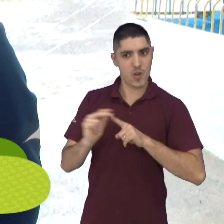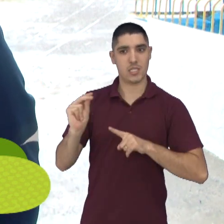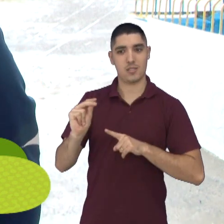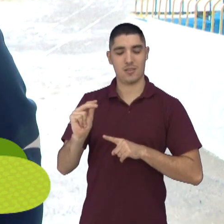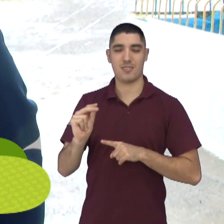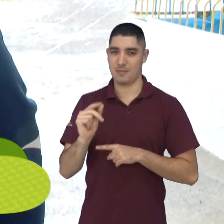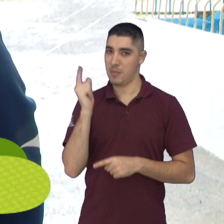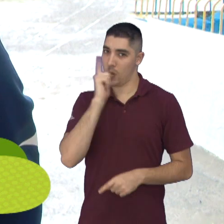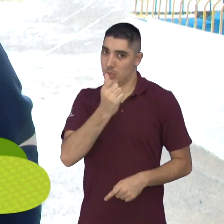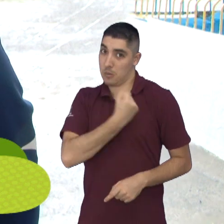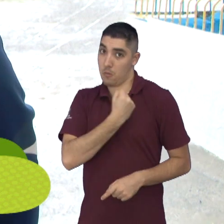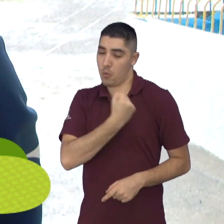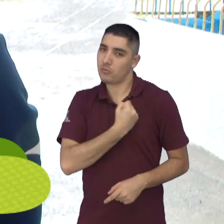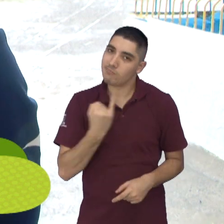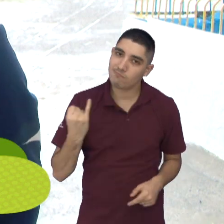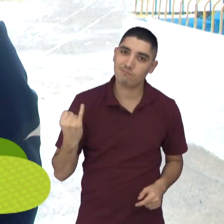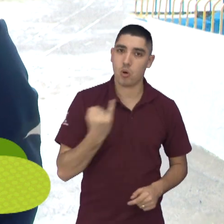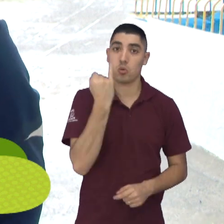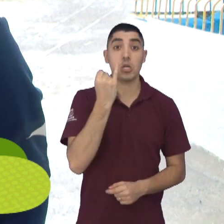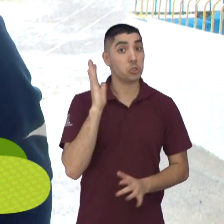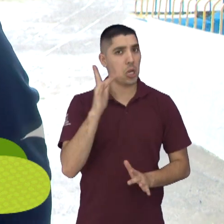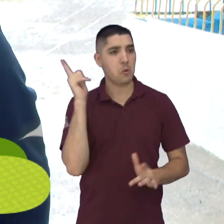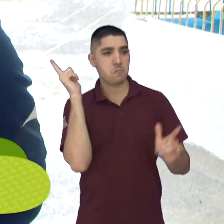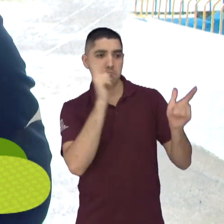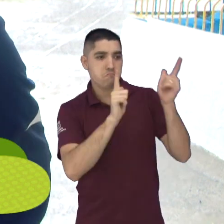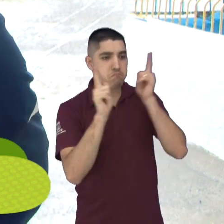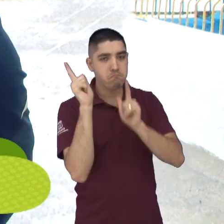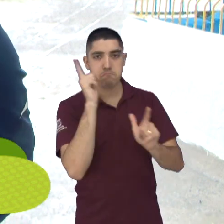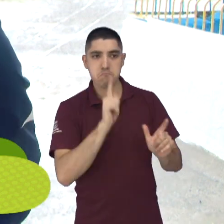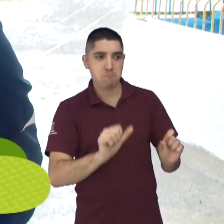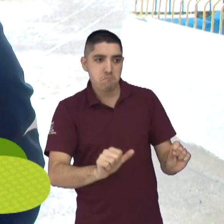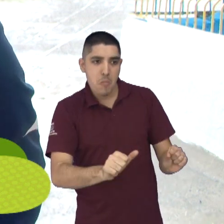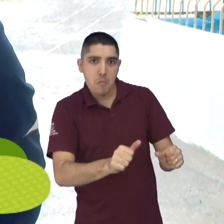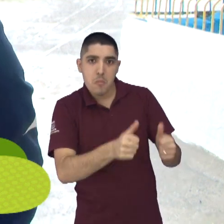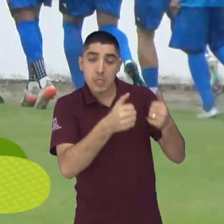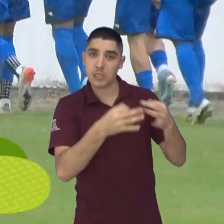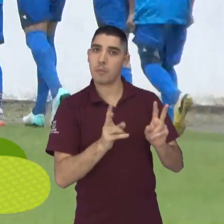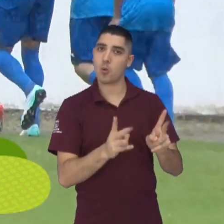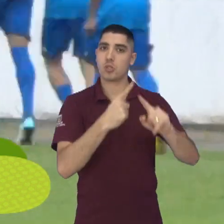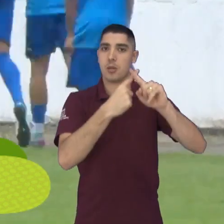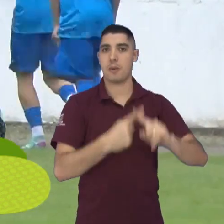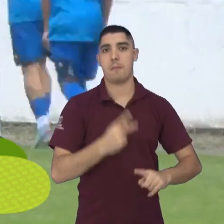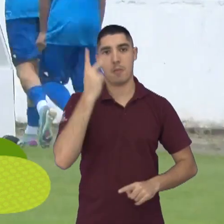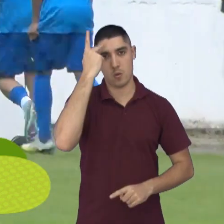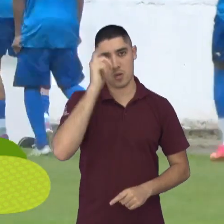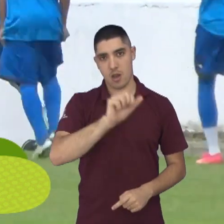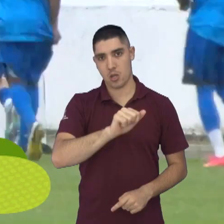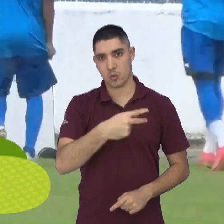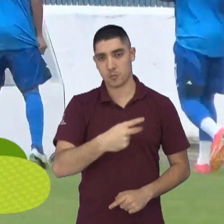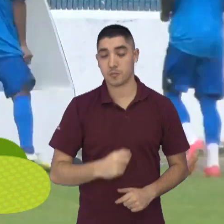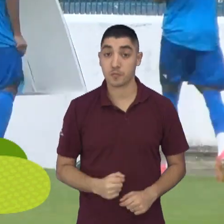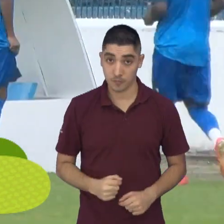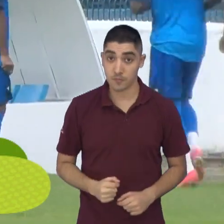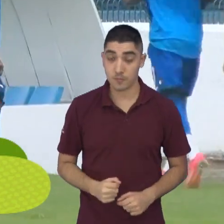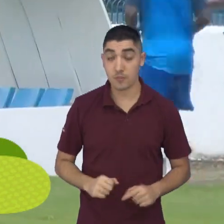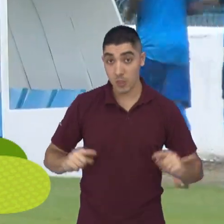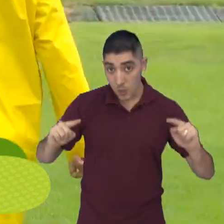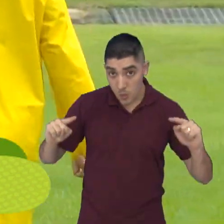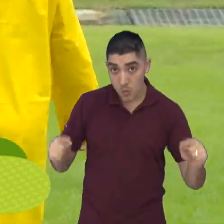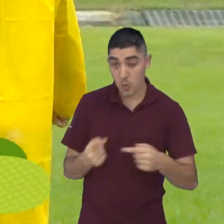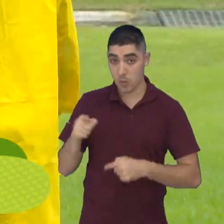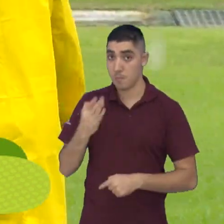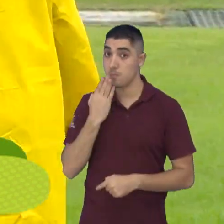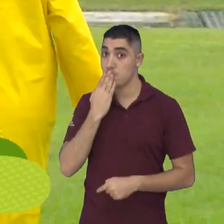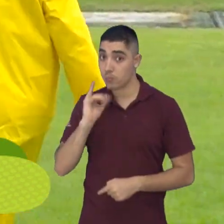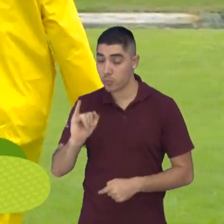que a gente faz, que vem dando certo, que a gente possa manter na Série A2 isso. Para o confronto diante do Primavera, Ricardo deve